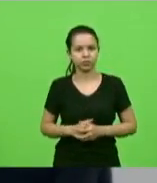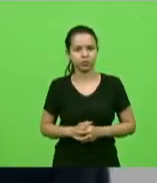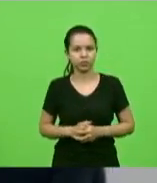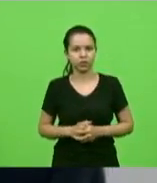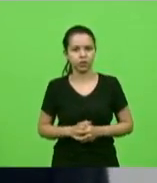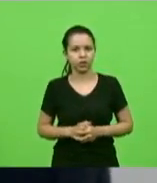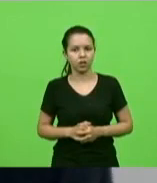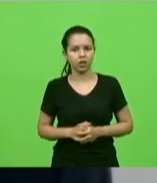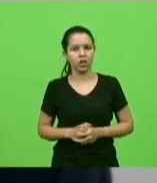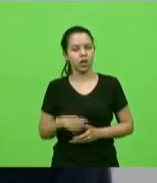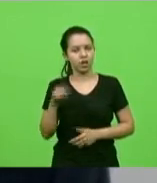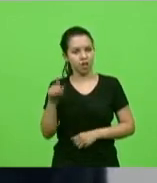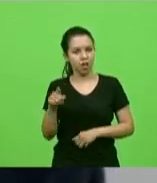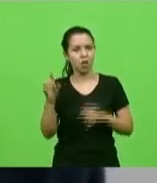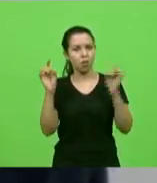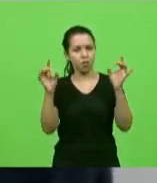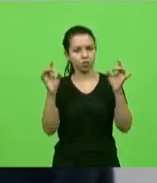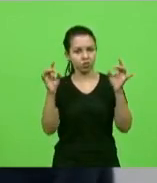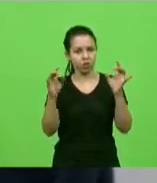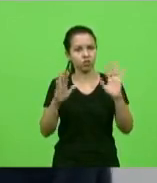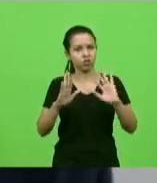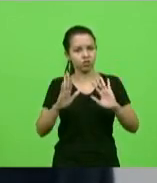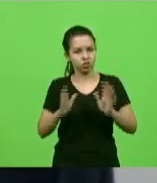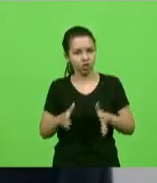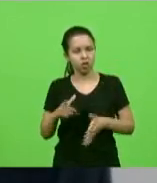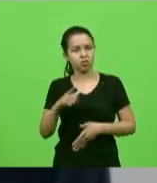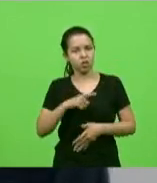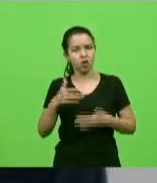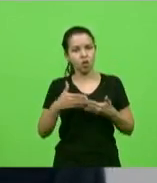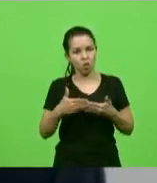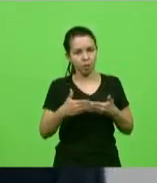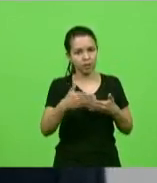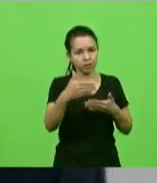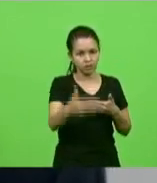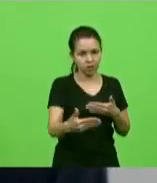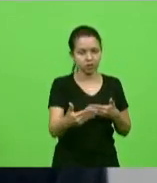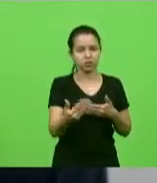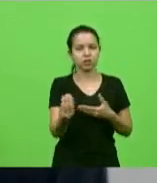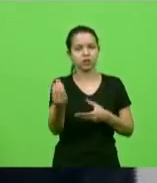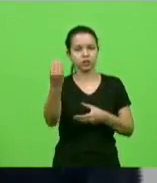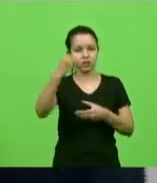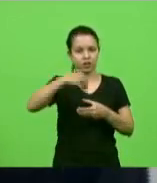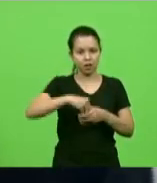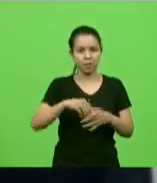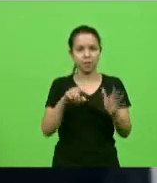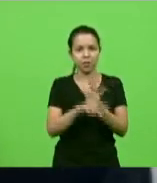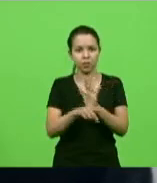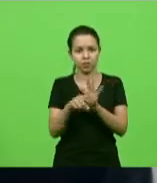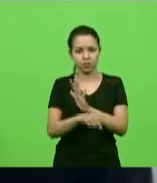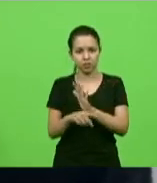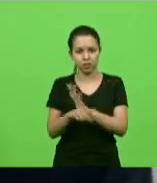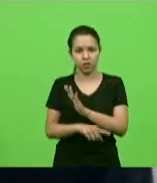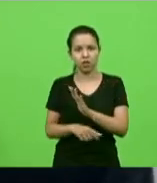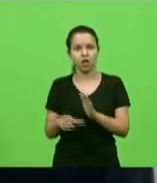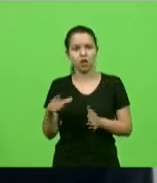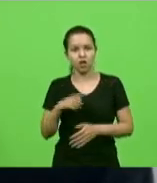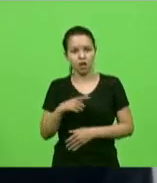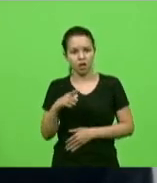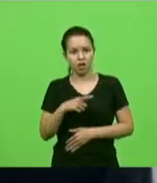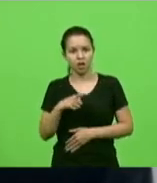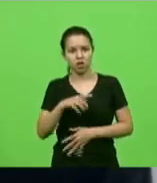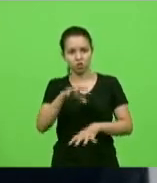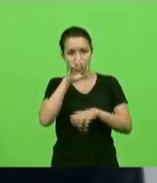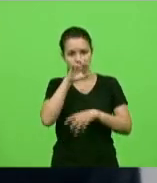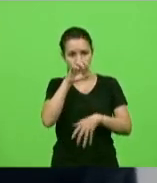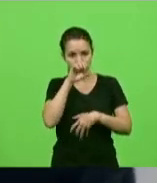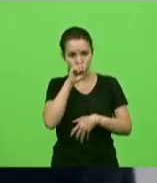coincidência ou não, naquela oportunidade já havia começado a se cogitar internamente em adquirir os respiradores junto à